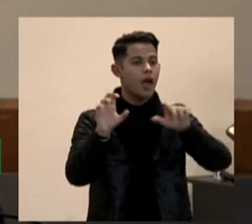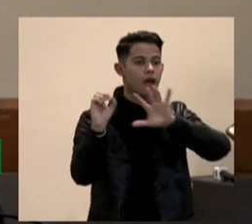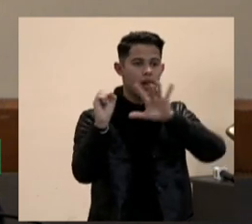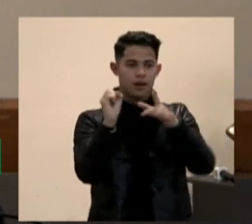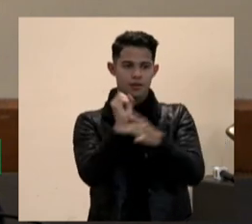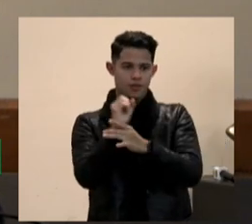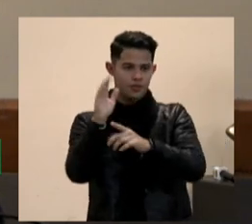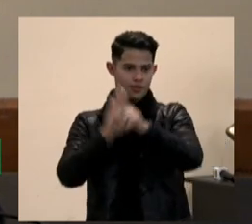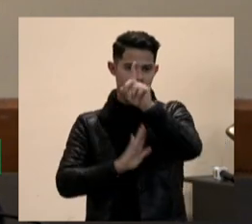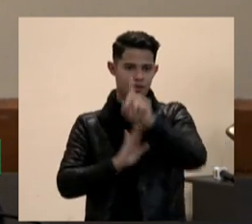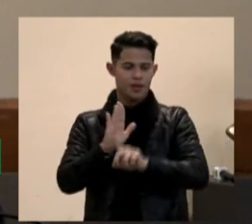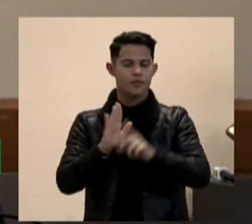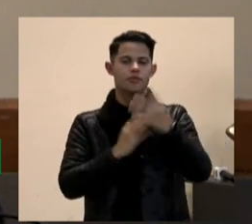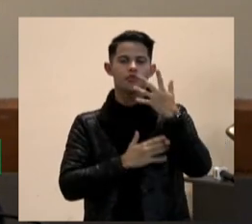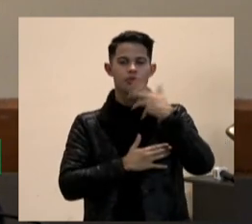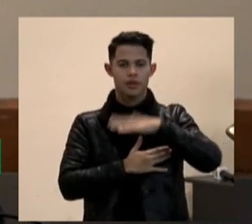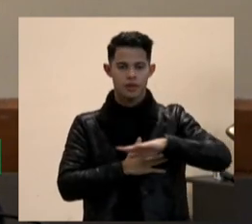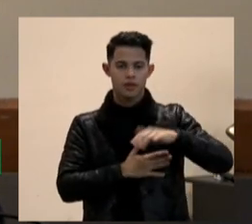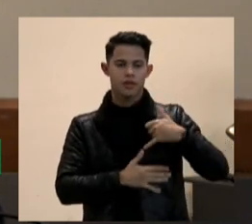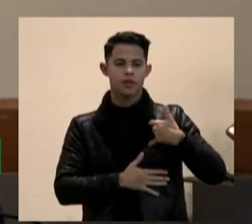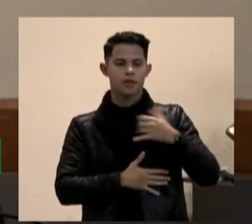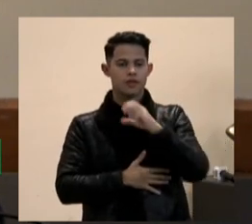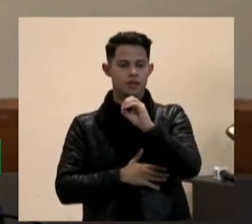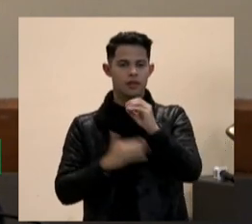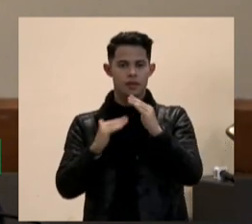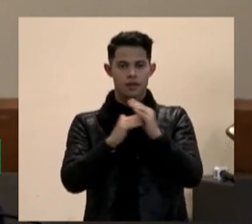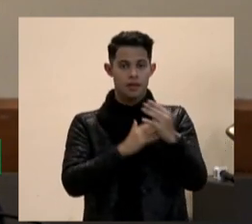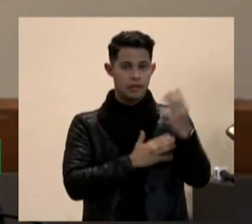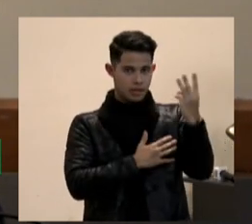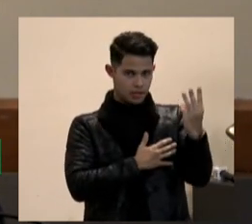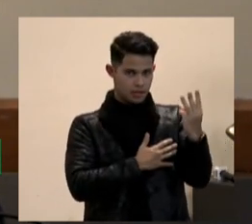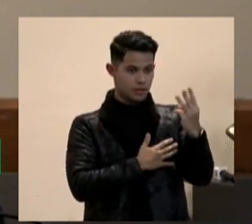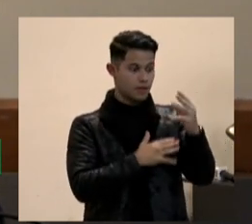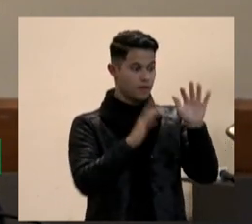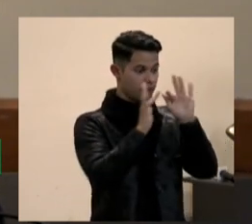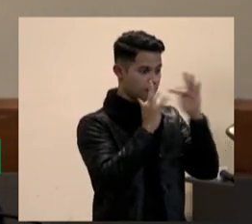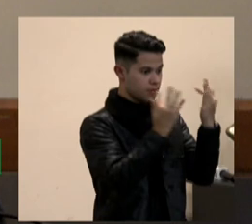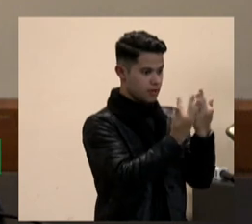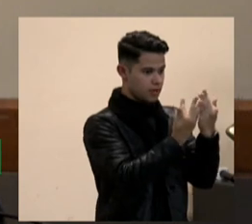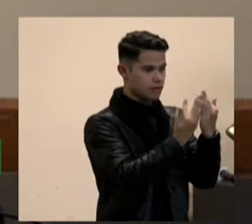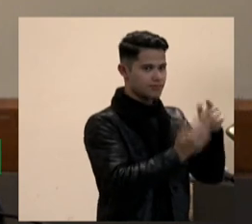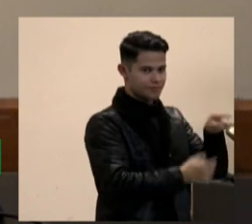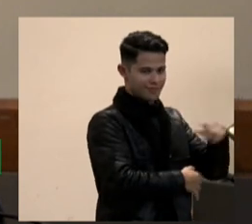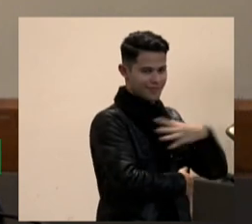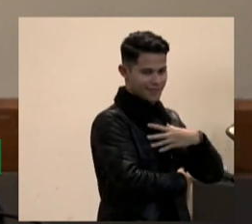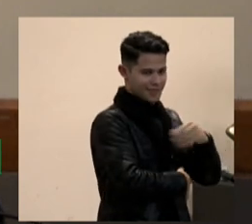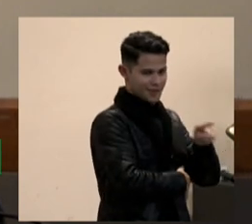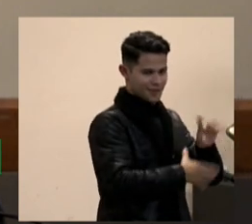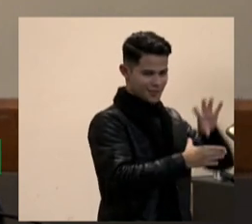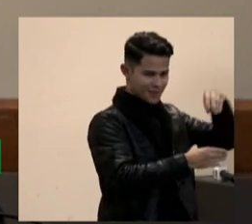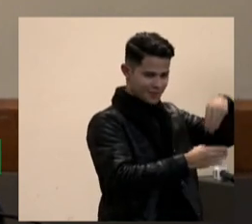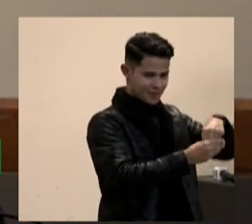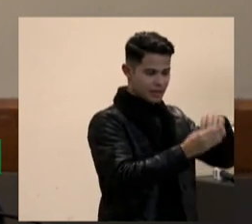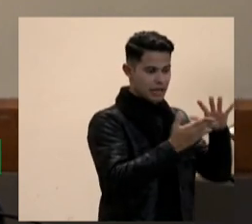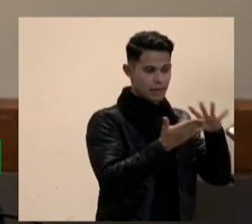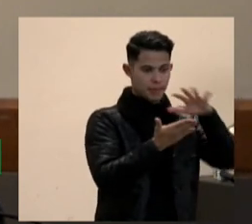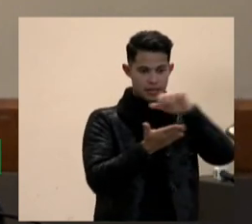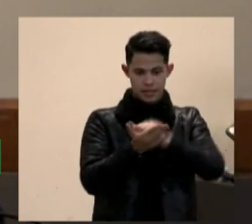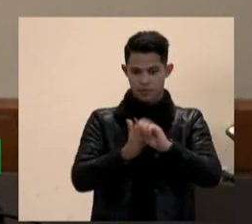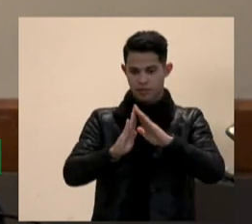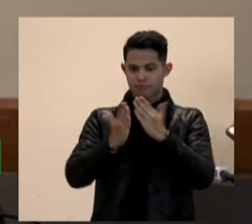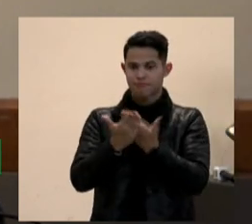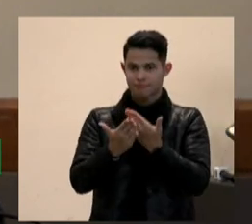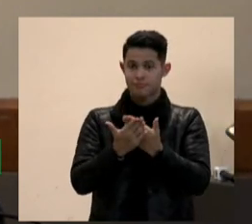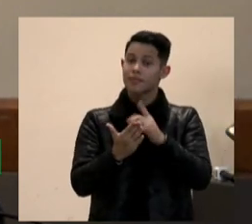de todas as famílias que desejem matricular seus filhos e filhas, que eles tenham esse direito garantido, né? Essa é a nossa luta,